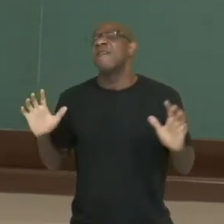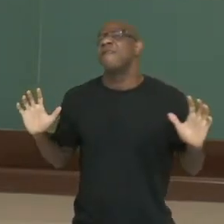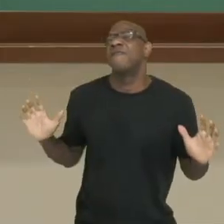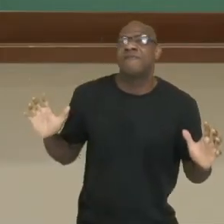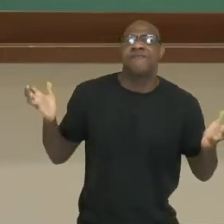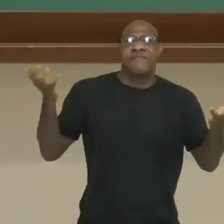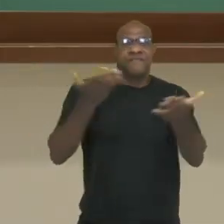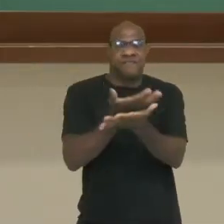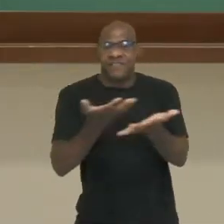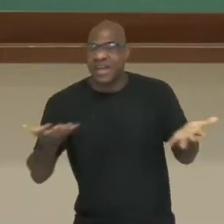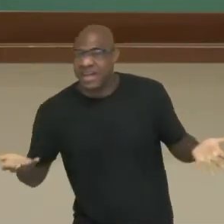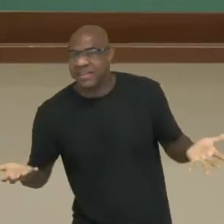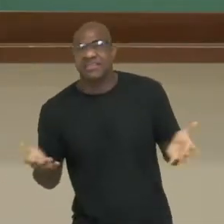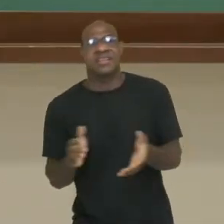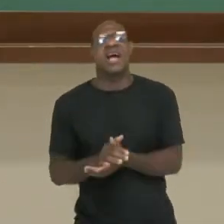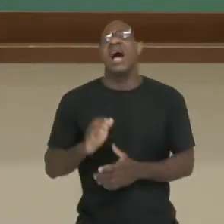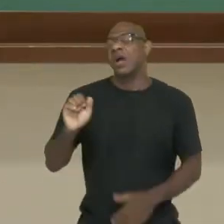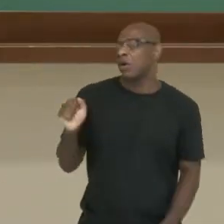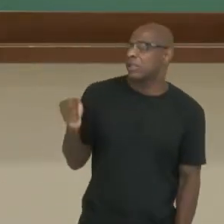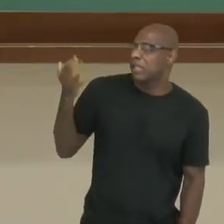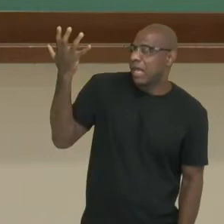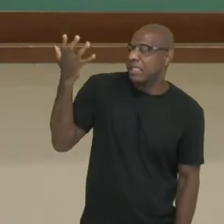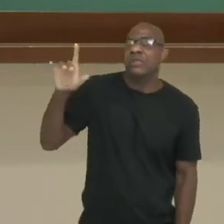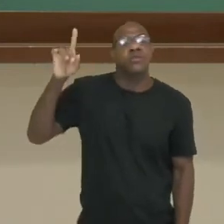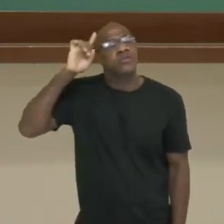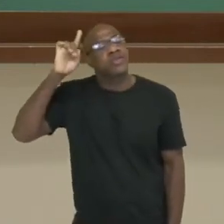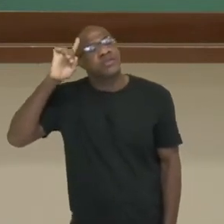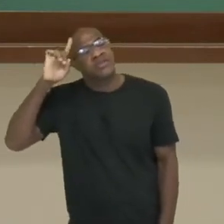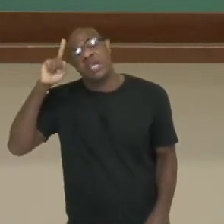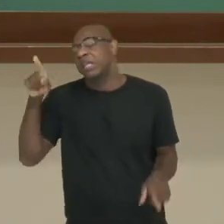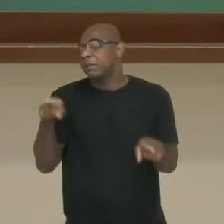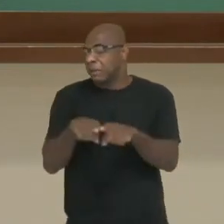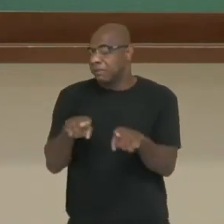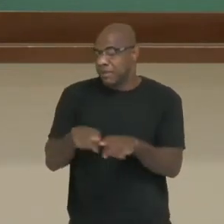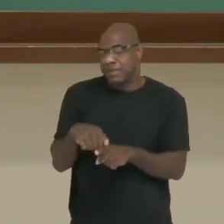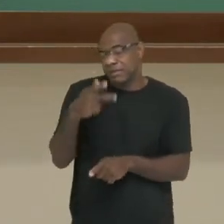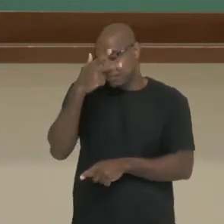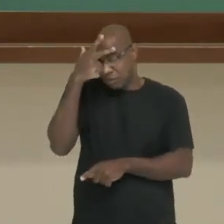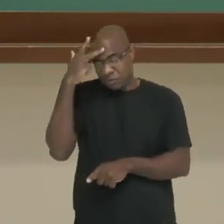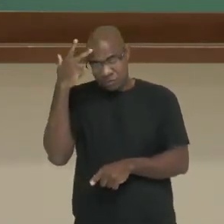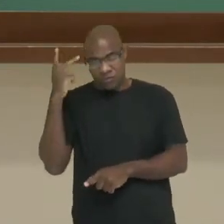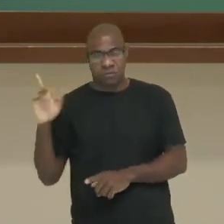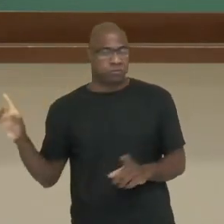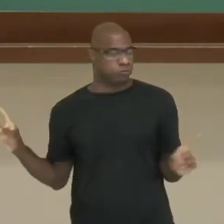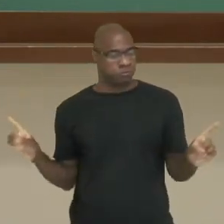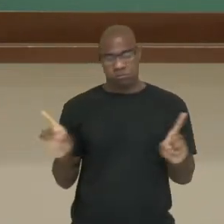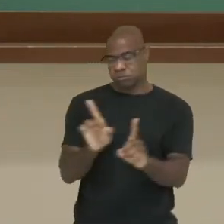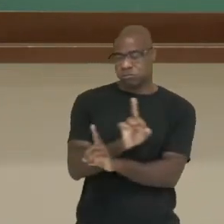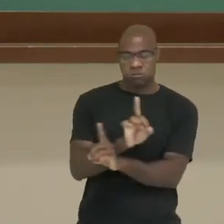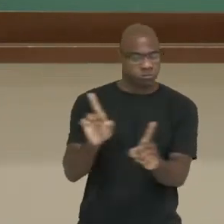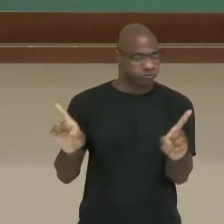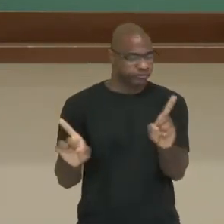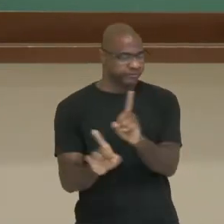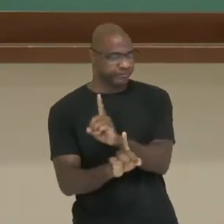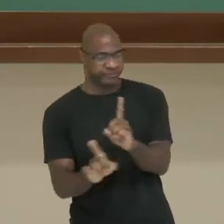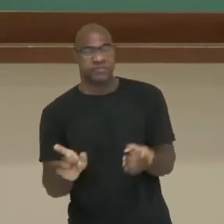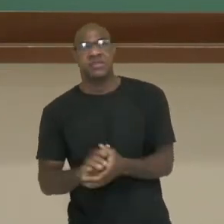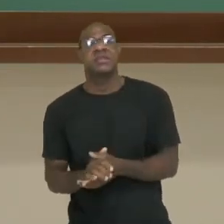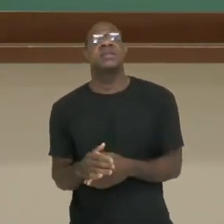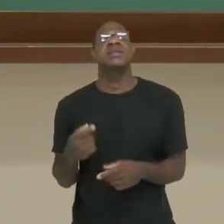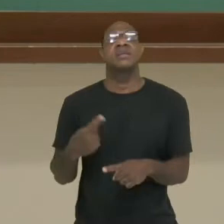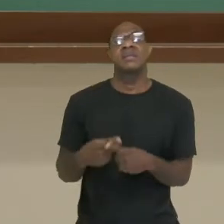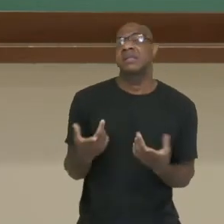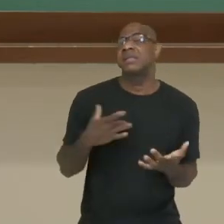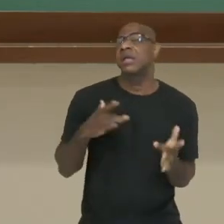festivais, acontece no dia a dia, no cotidiano das pessoas, né? Como intervenção artística, enfim, o teatro está ali